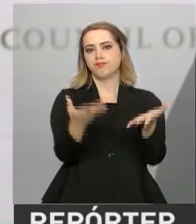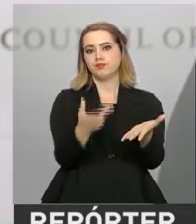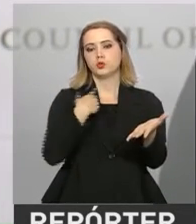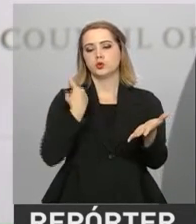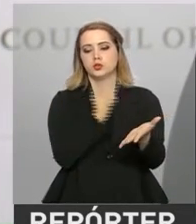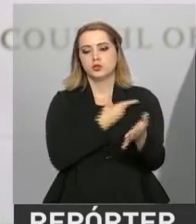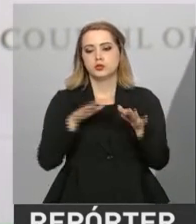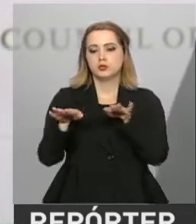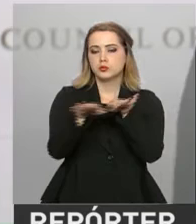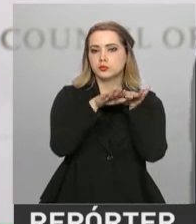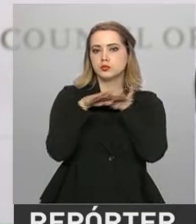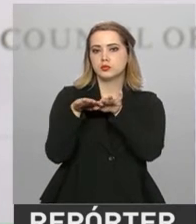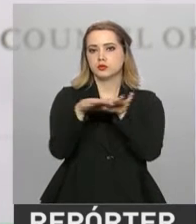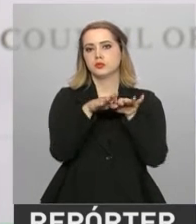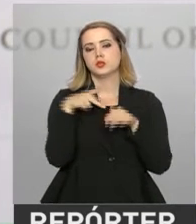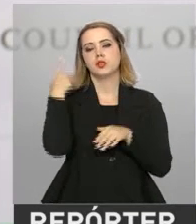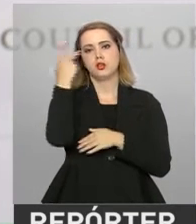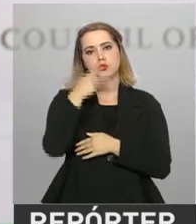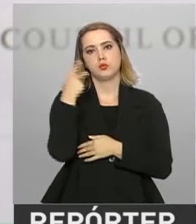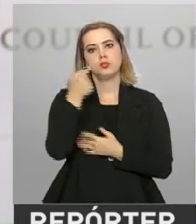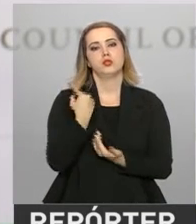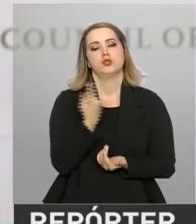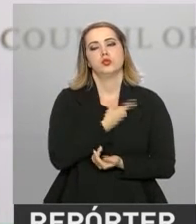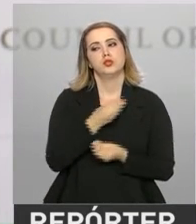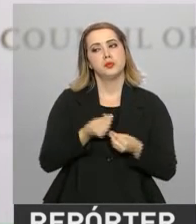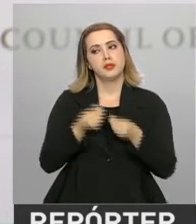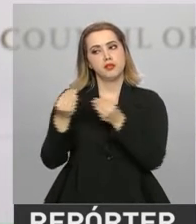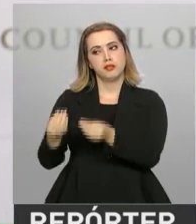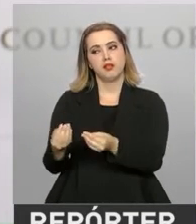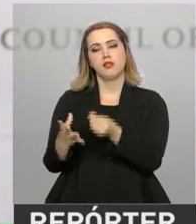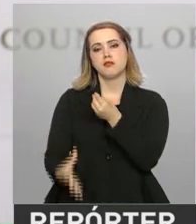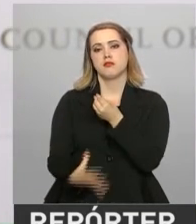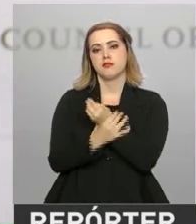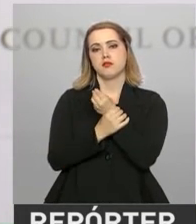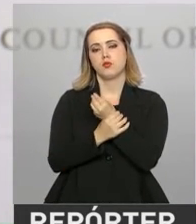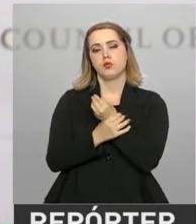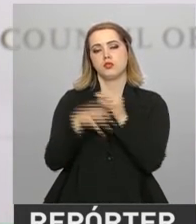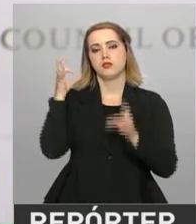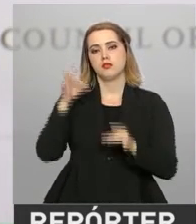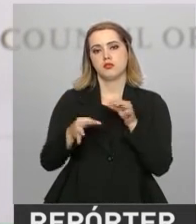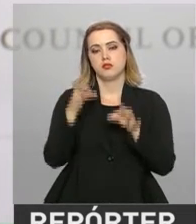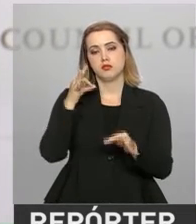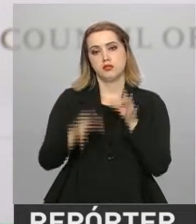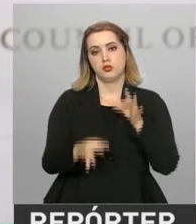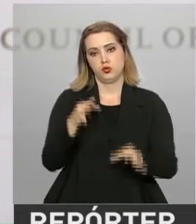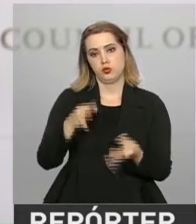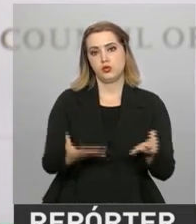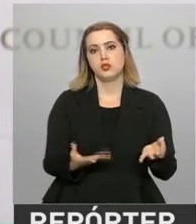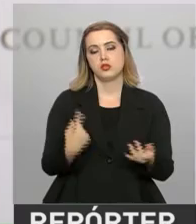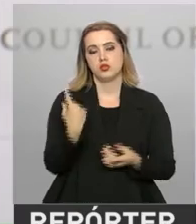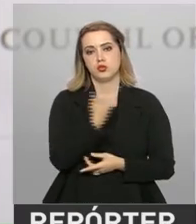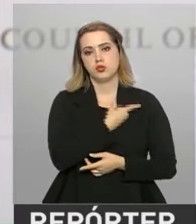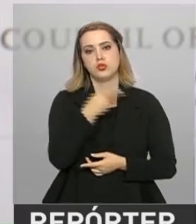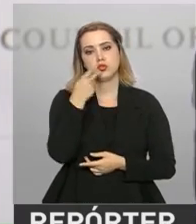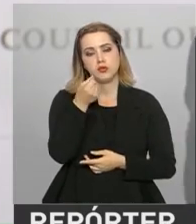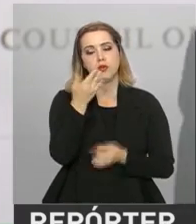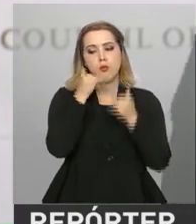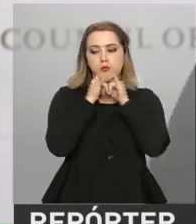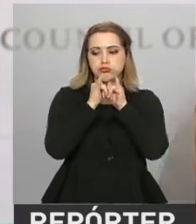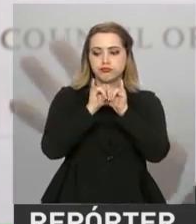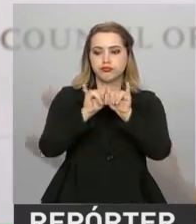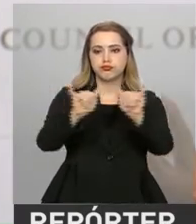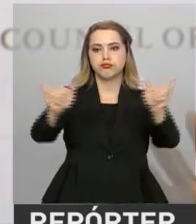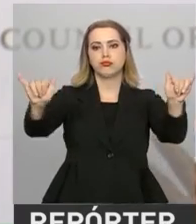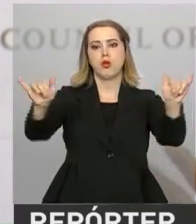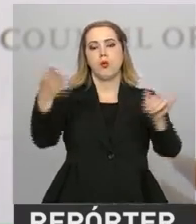política o que também dá segurança jurídica porque nós temos alardeado que lá no brasil o que for